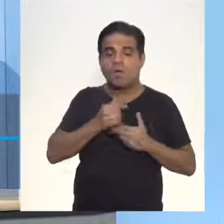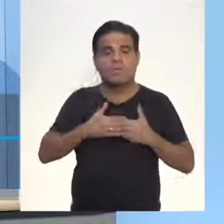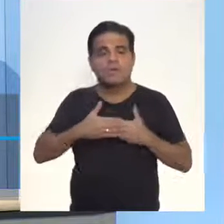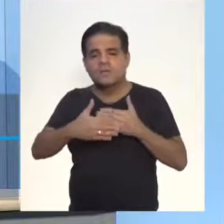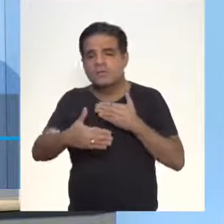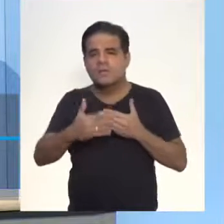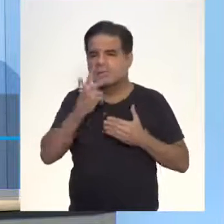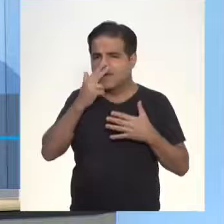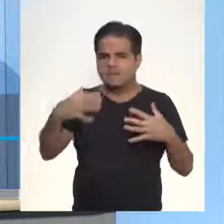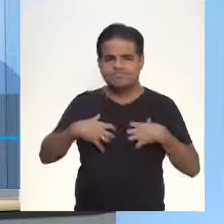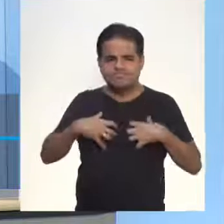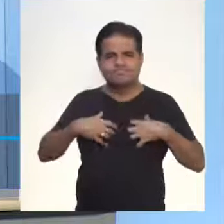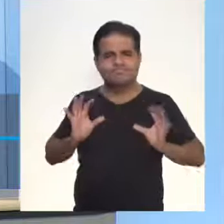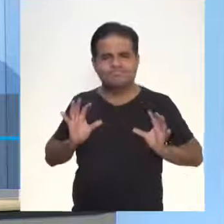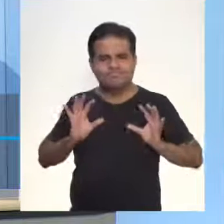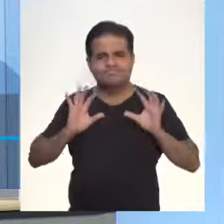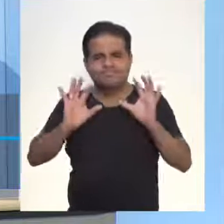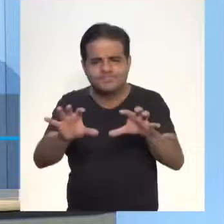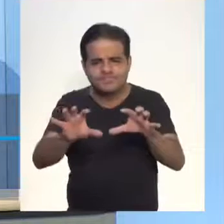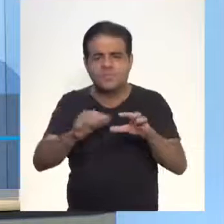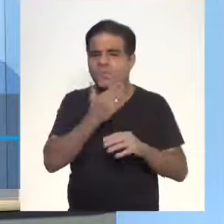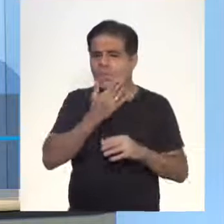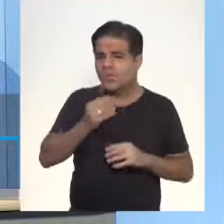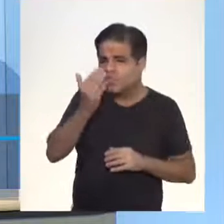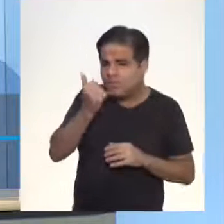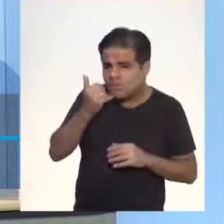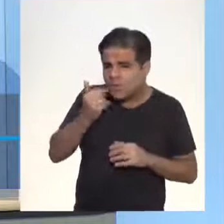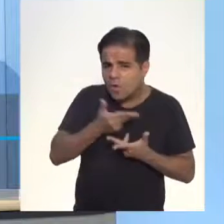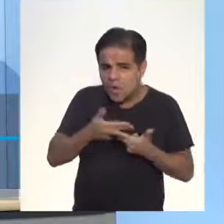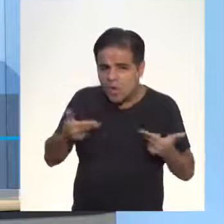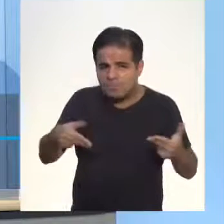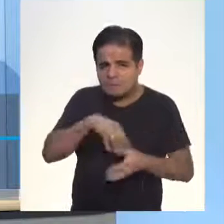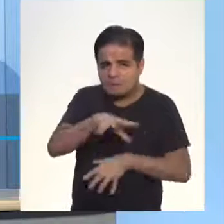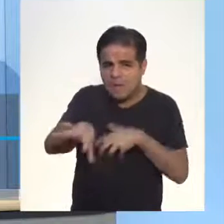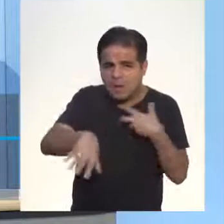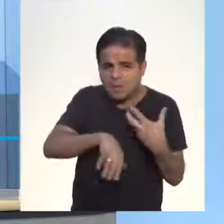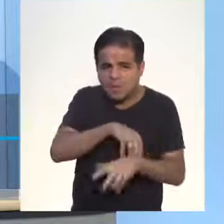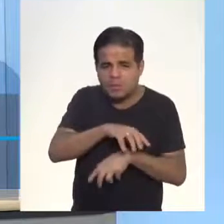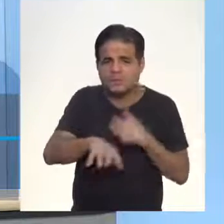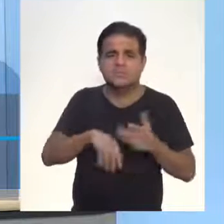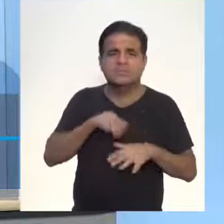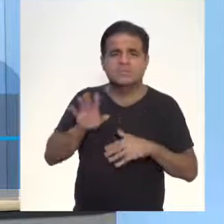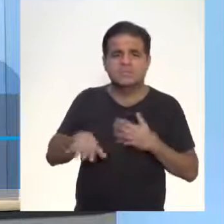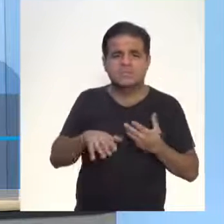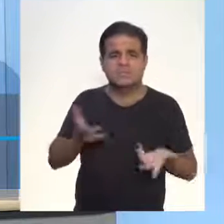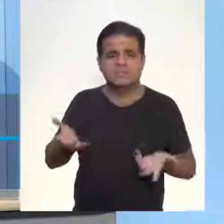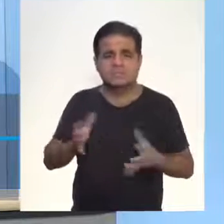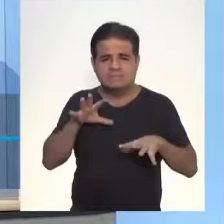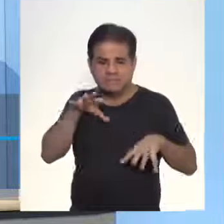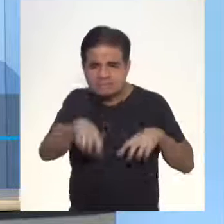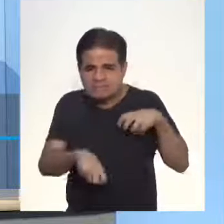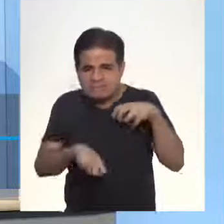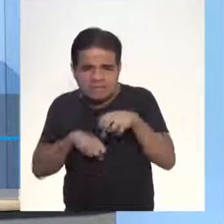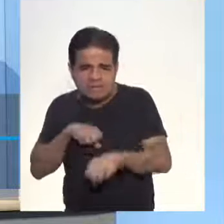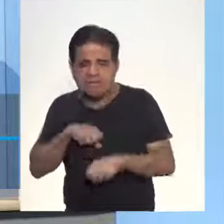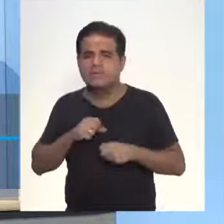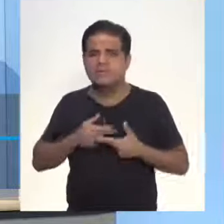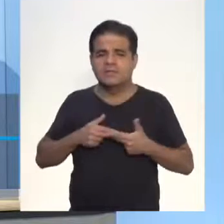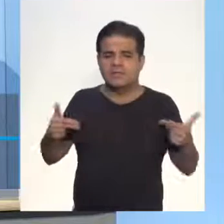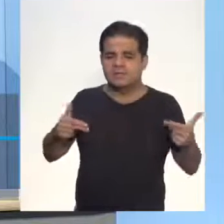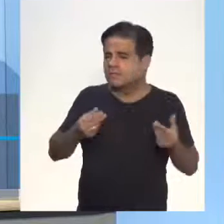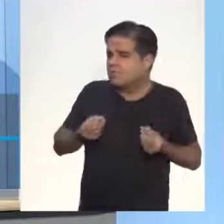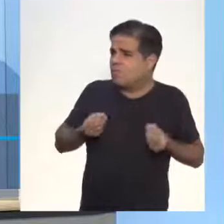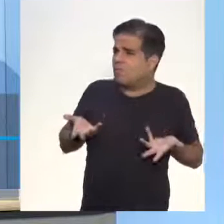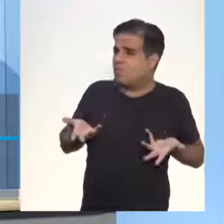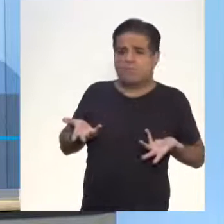parece que nos assusta, né? Nossa, um homem que estava comendo ali naquela imundice, um homem que estava comendo com voracidade naquela imundice.